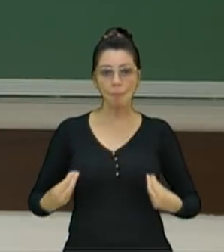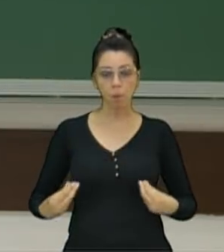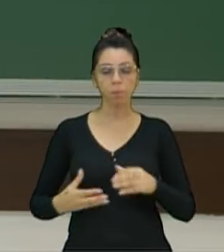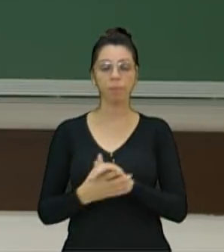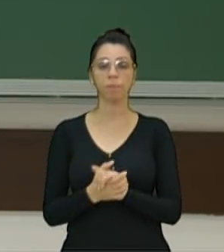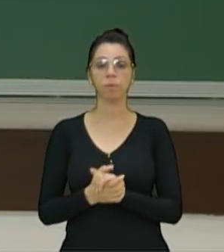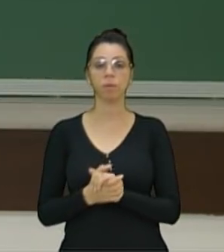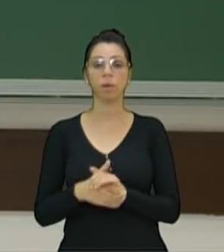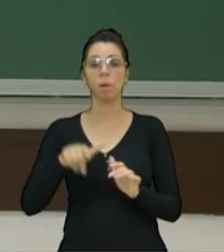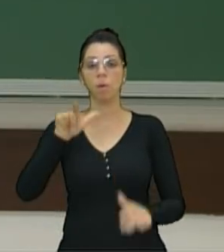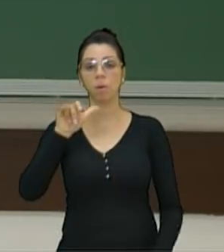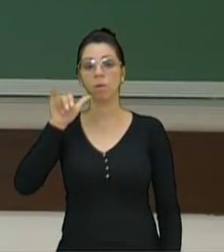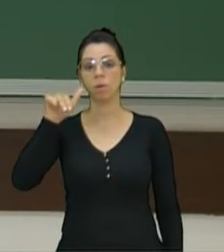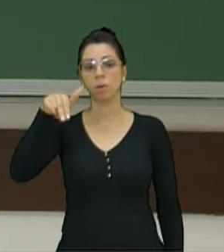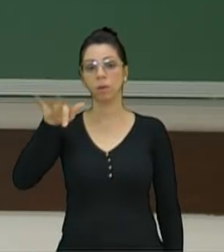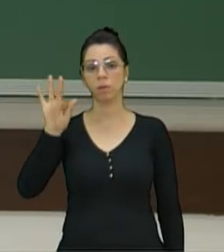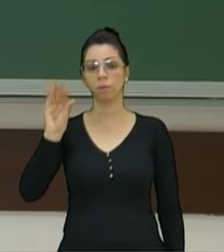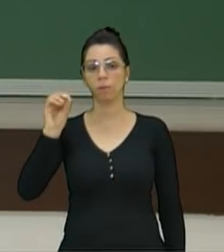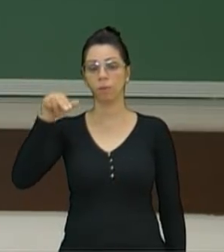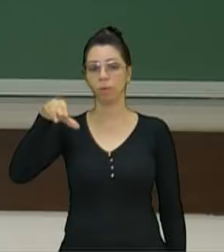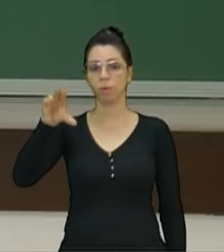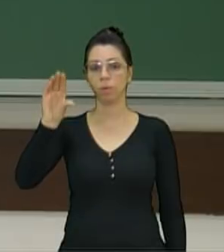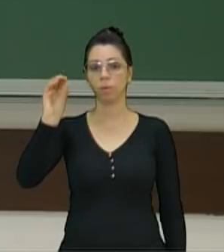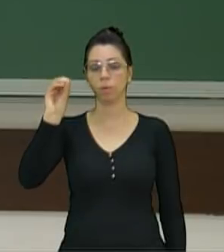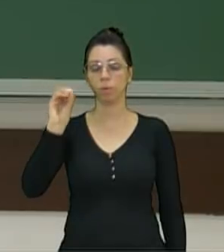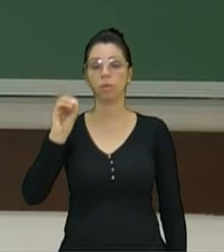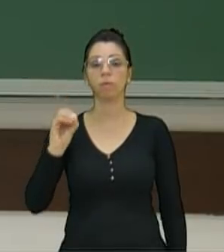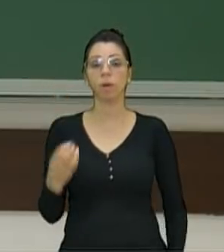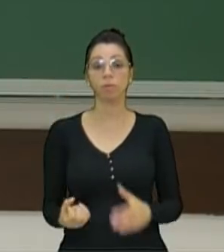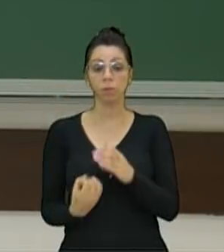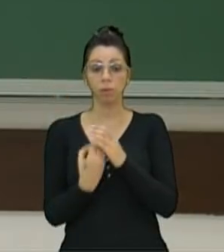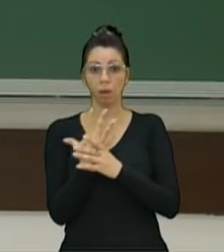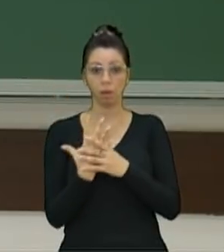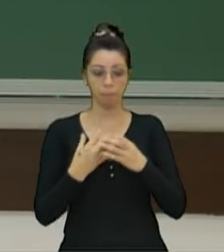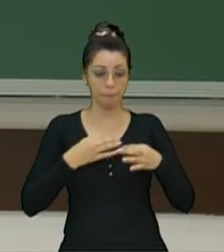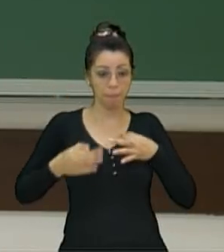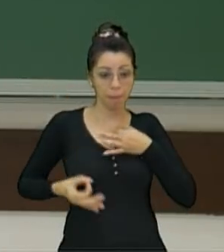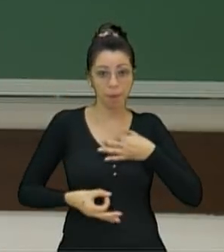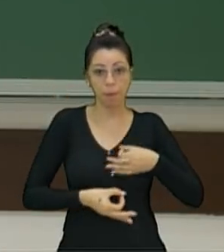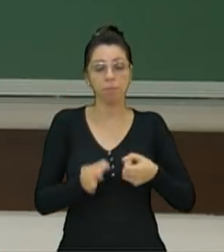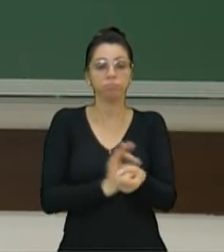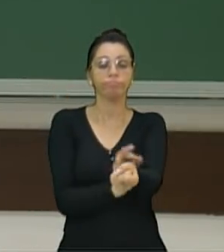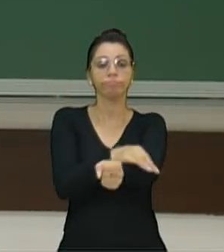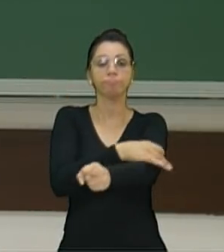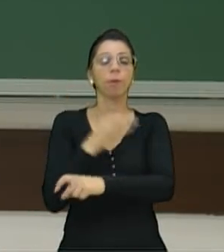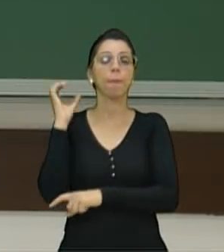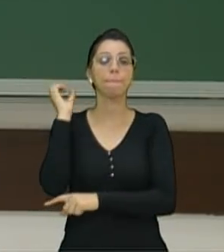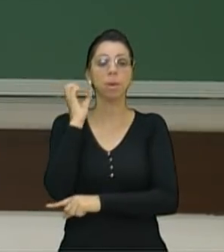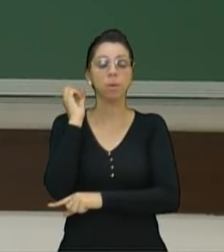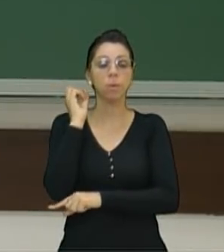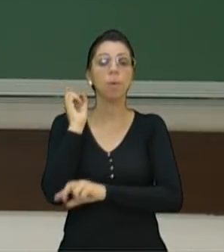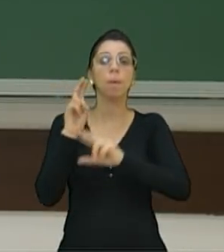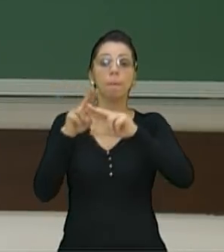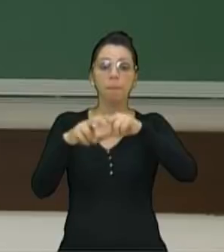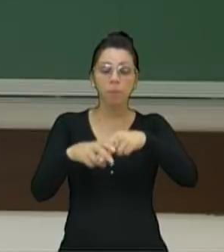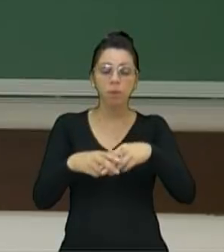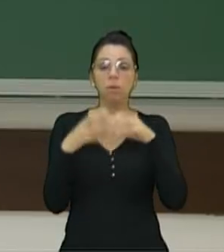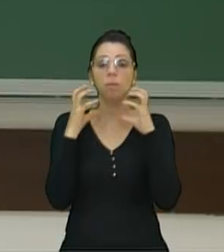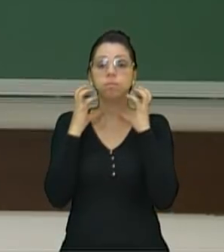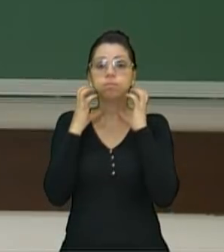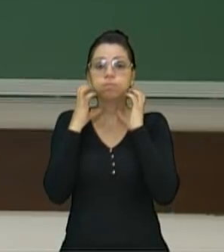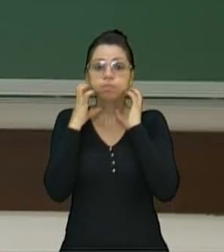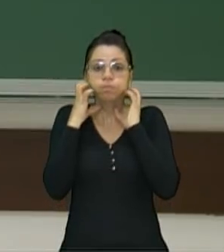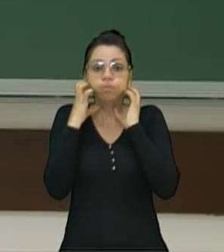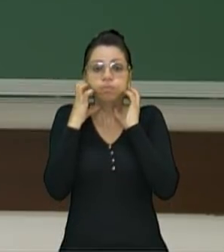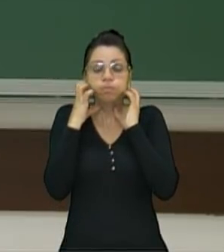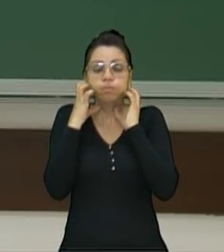Logo, os linfonodos vão produzir mais glóbulos brancos. Isso vai promover o inchaço, o aumento do